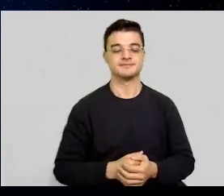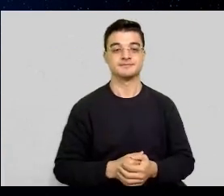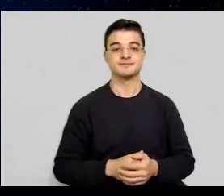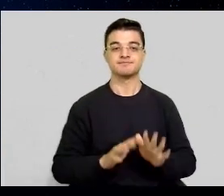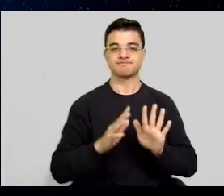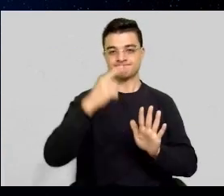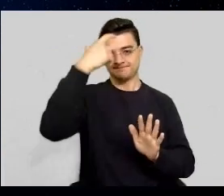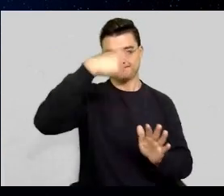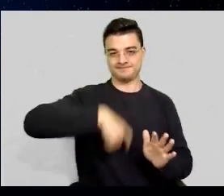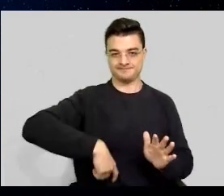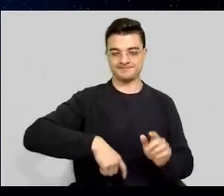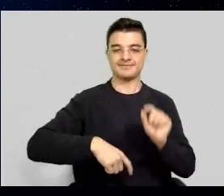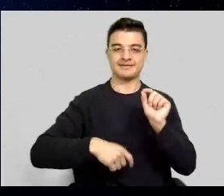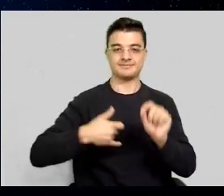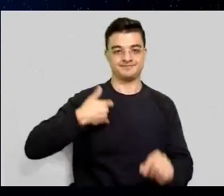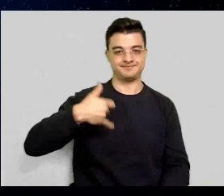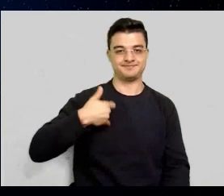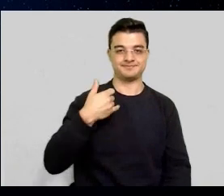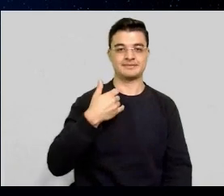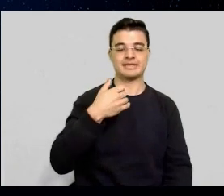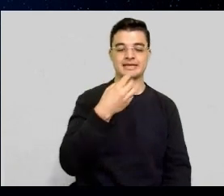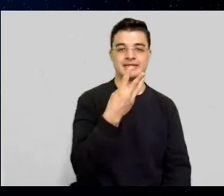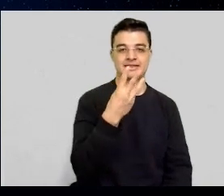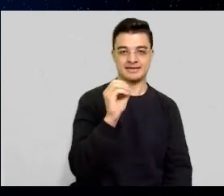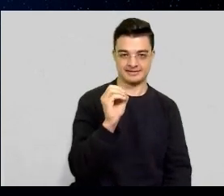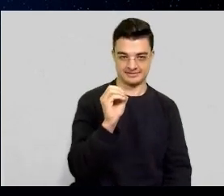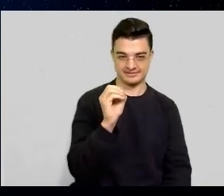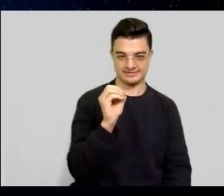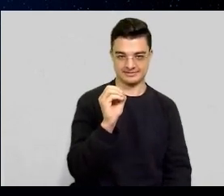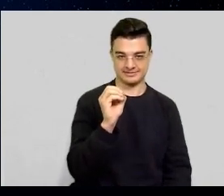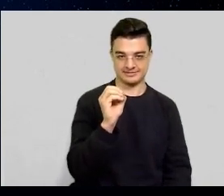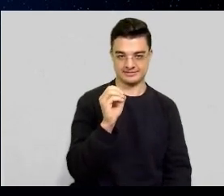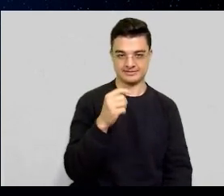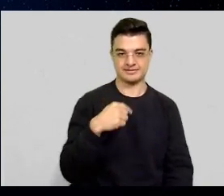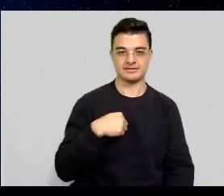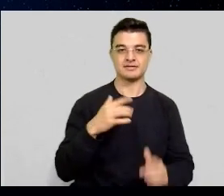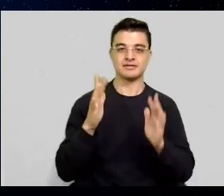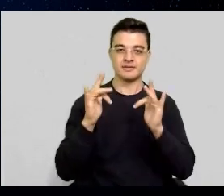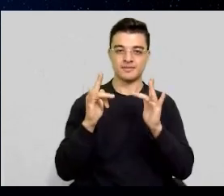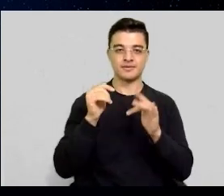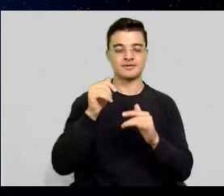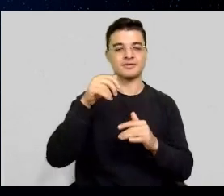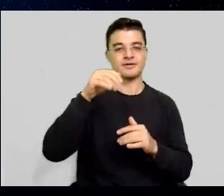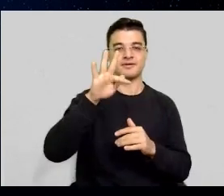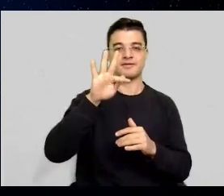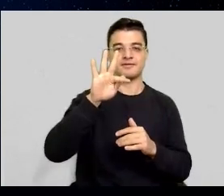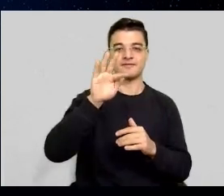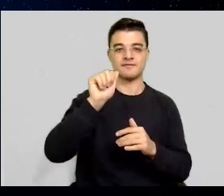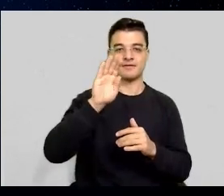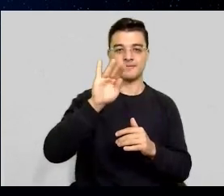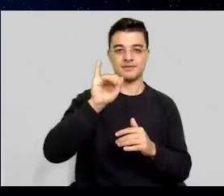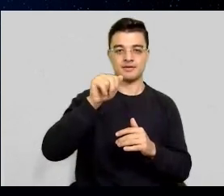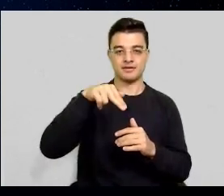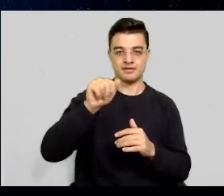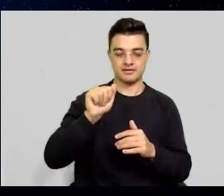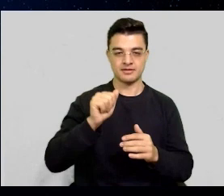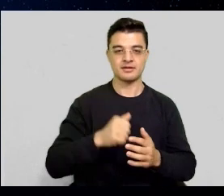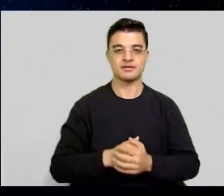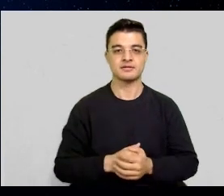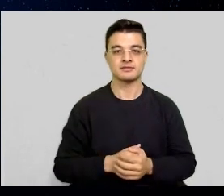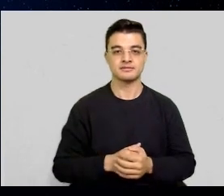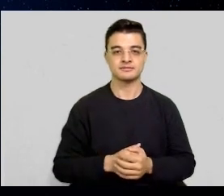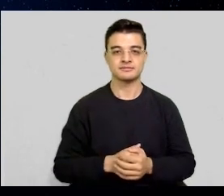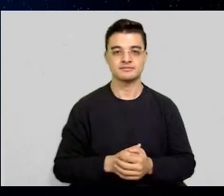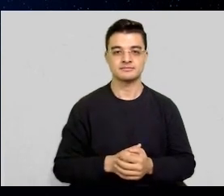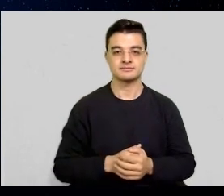aqui, tenho 30 anos, né? Sou namorada de Fabiana, então, né, para o pessoal que está em casa, está me assistindo também